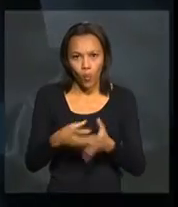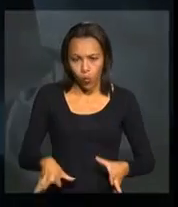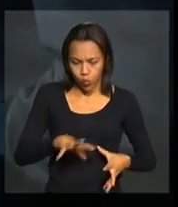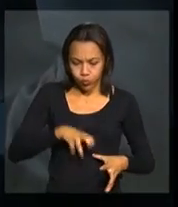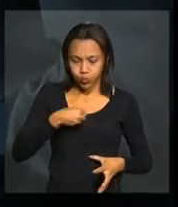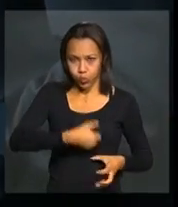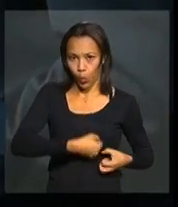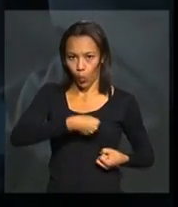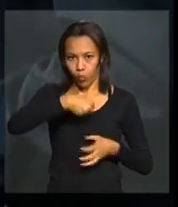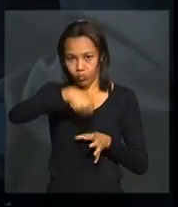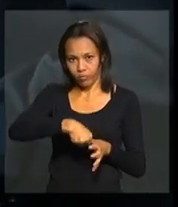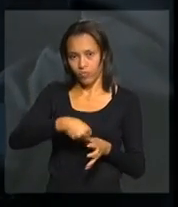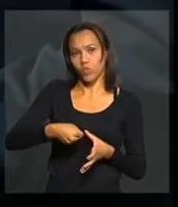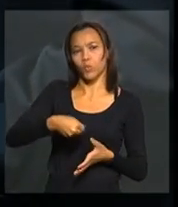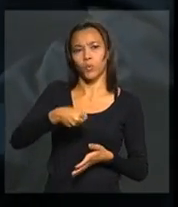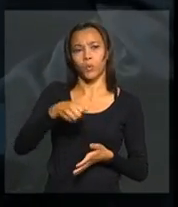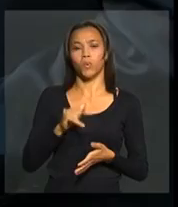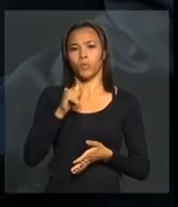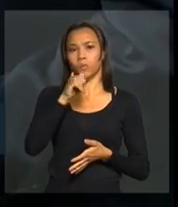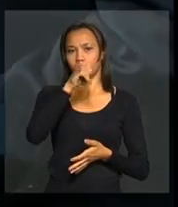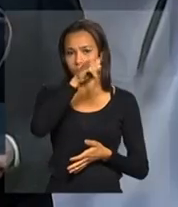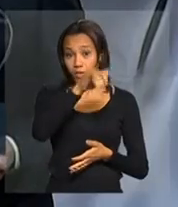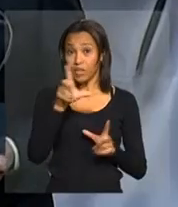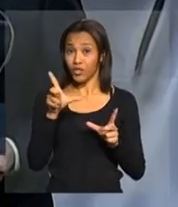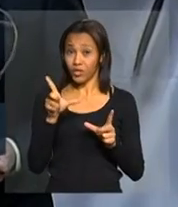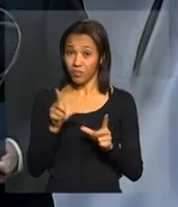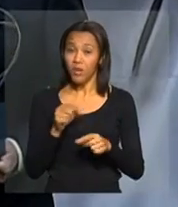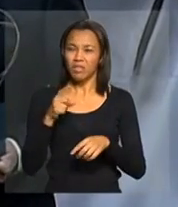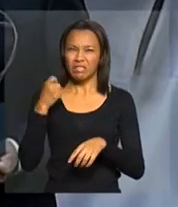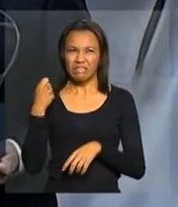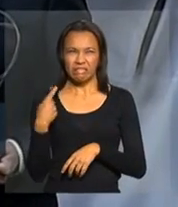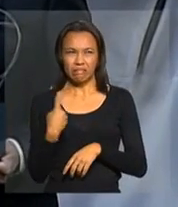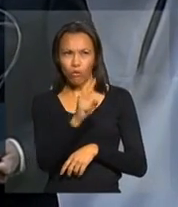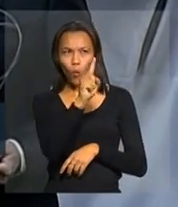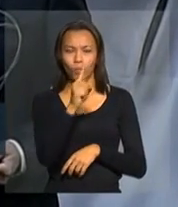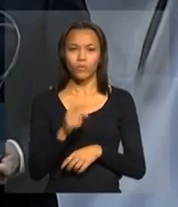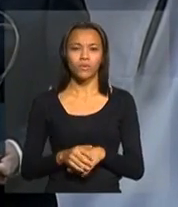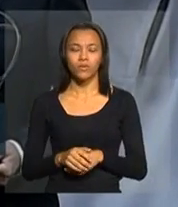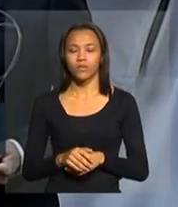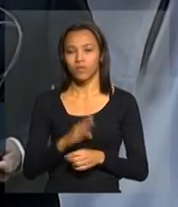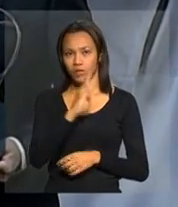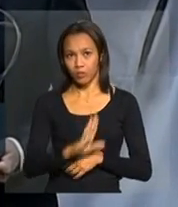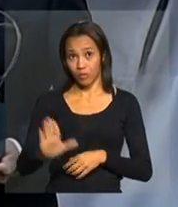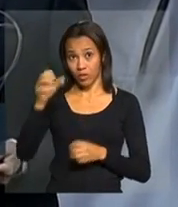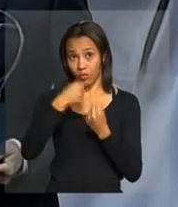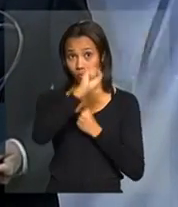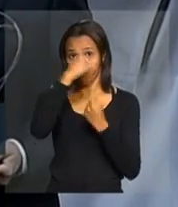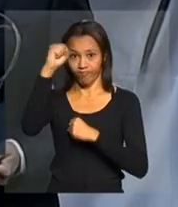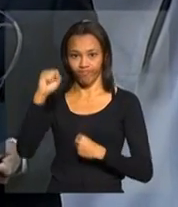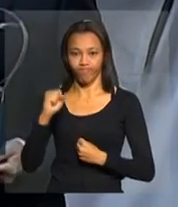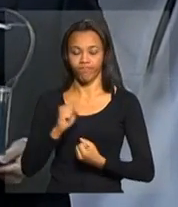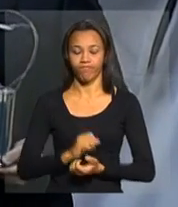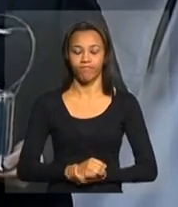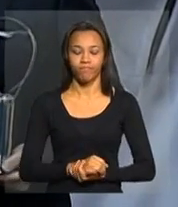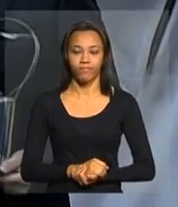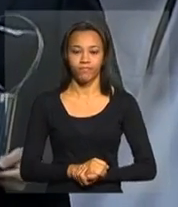os estados brasileiros, minimizando as dificuldades de distância dos extremos do país.